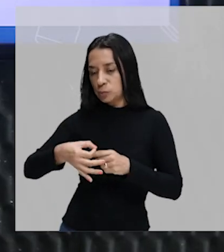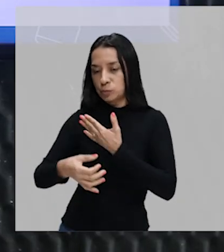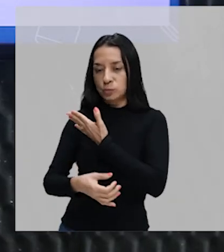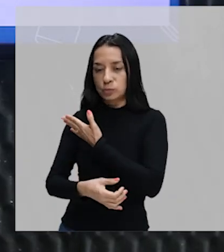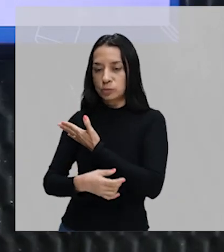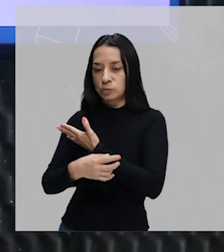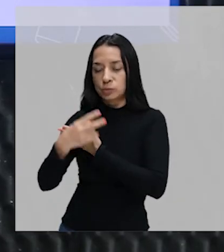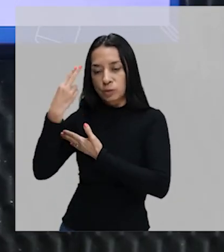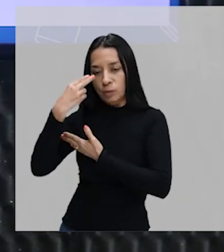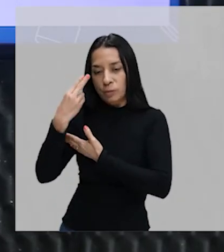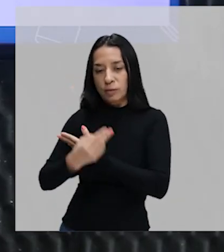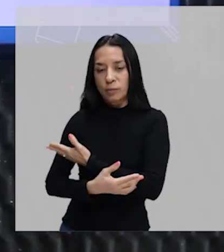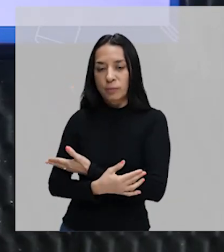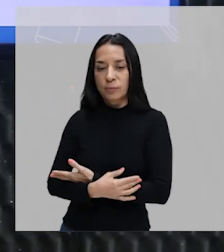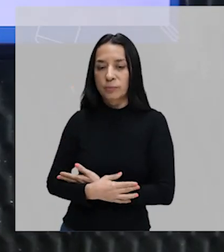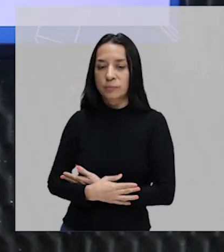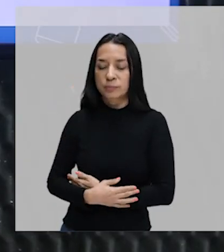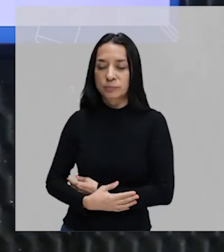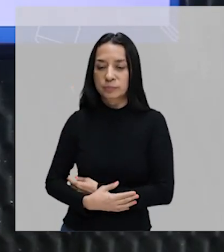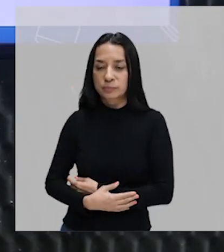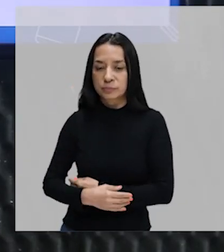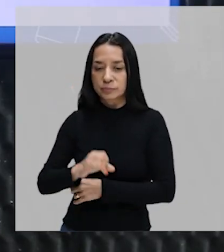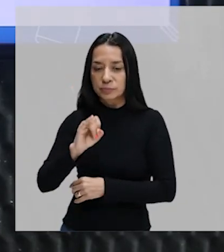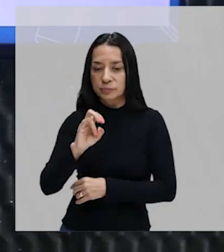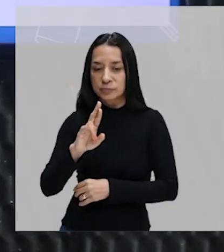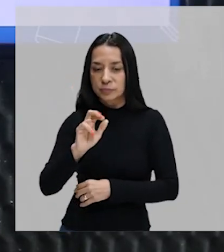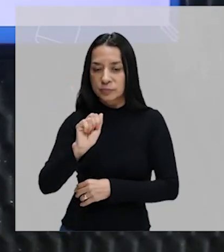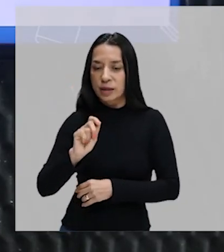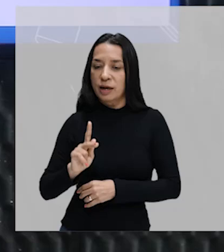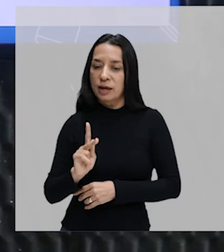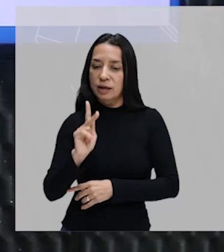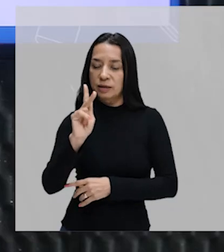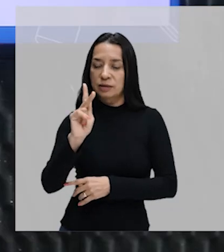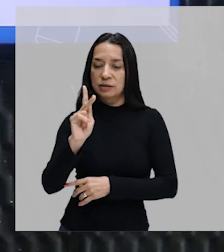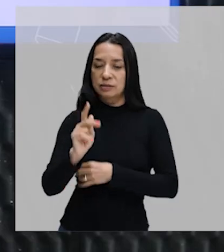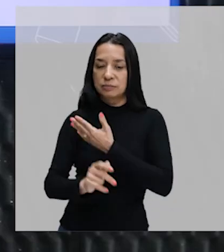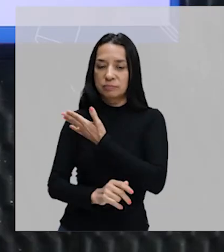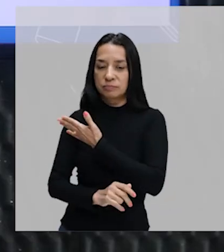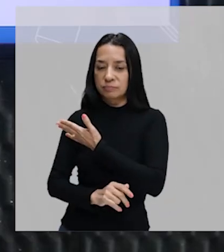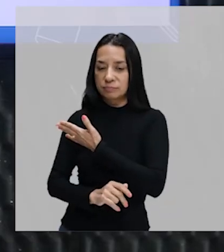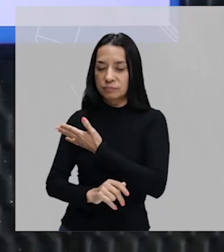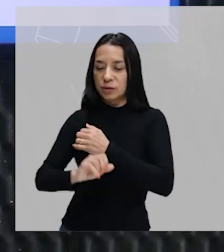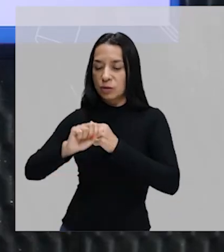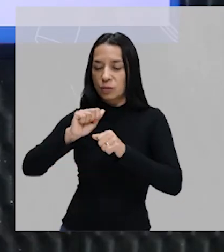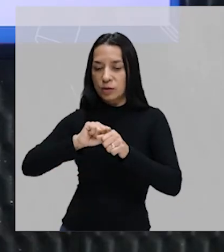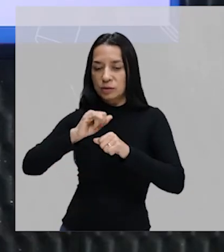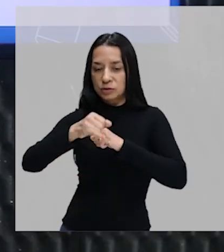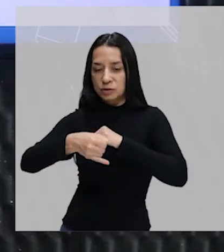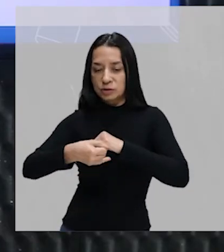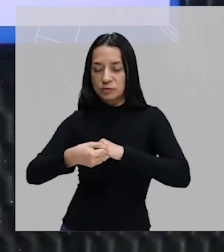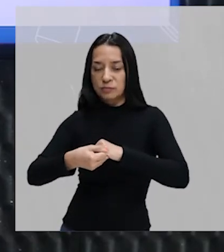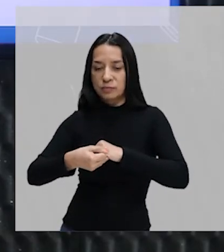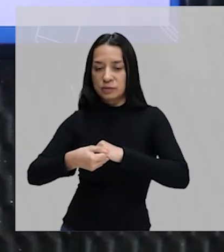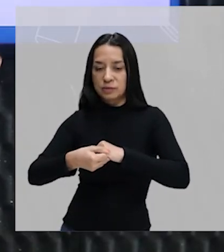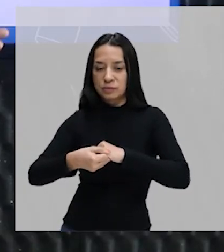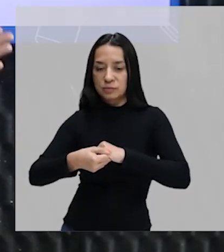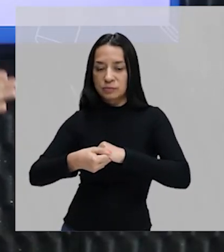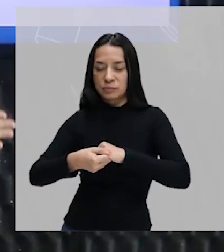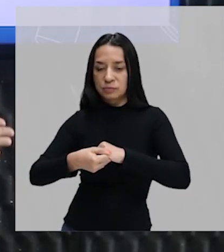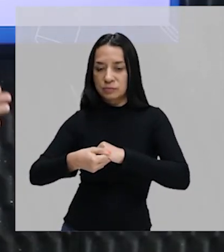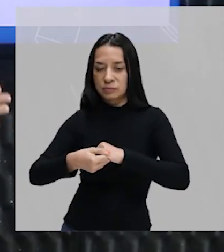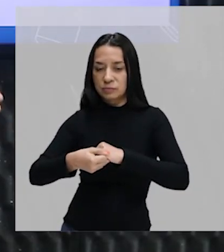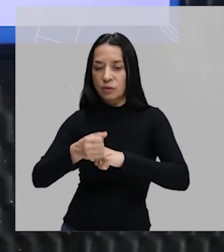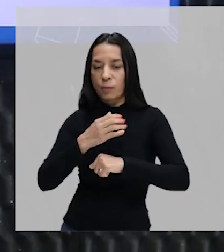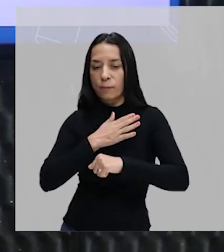mas a pronúncia, o adjetivo pátrio é Iraque, Iraque. E esse Iraque aí, ele entra naquela